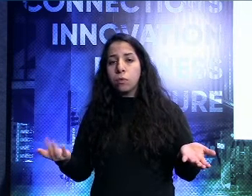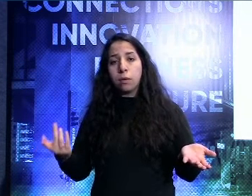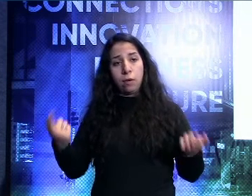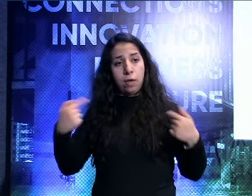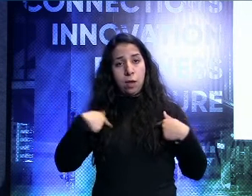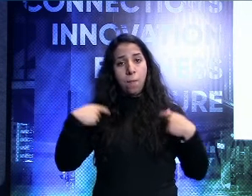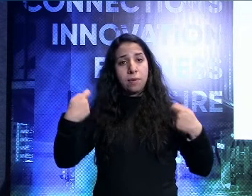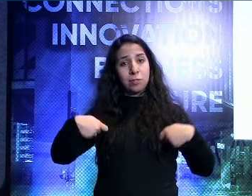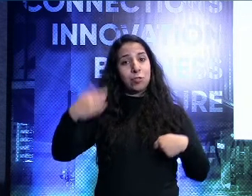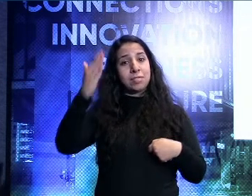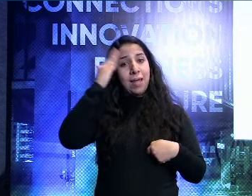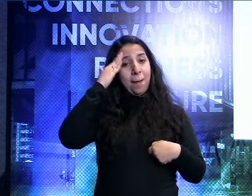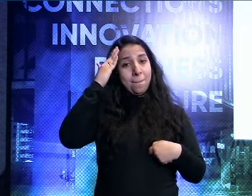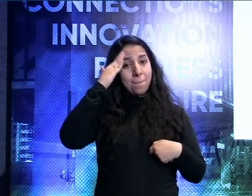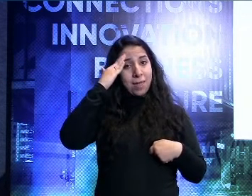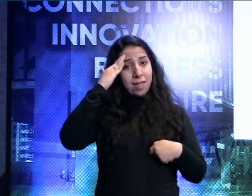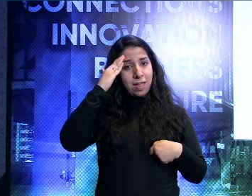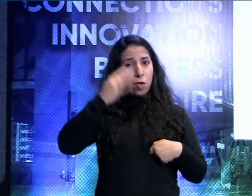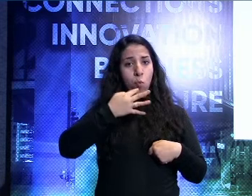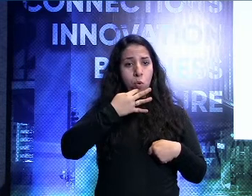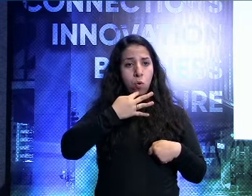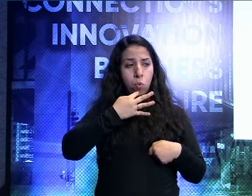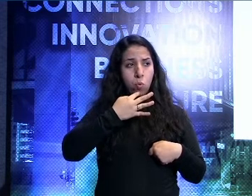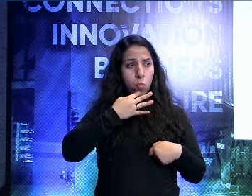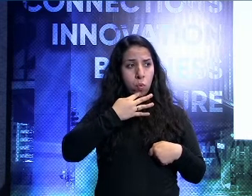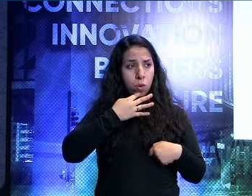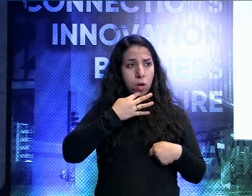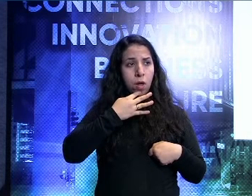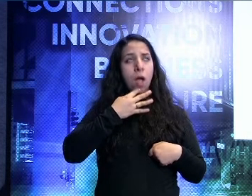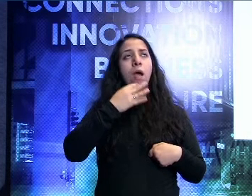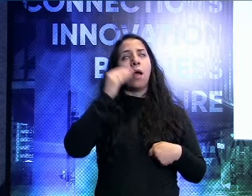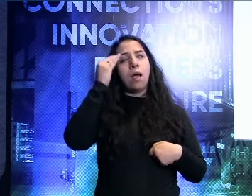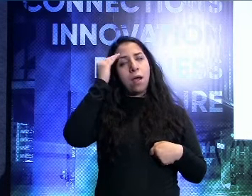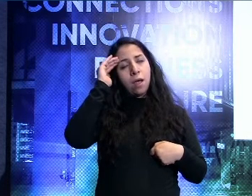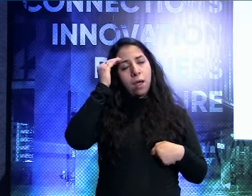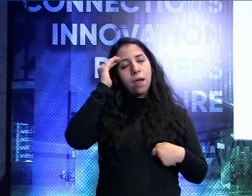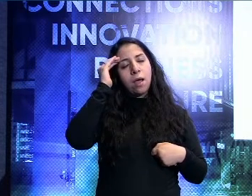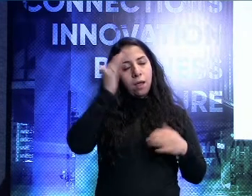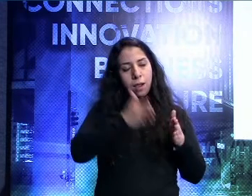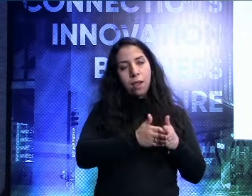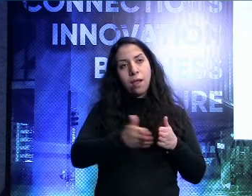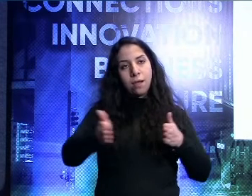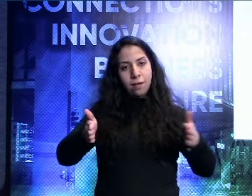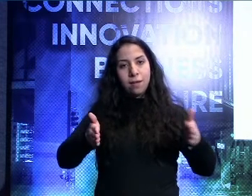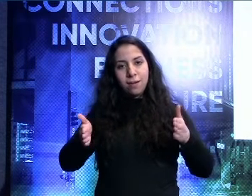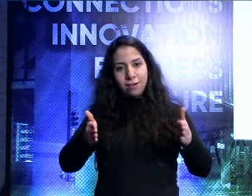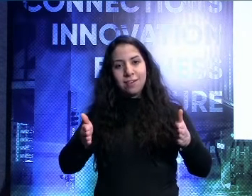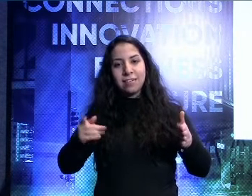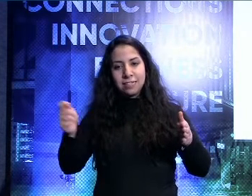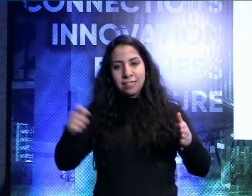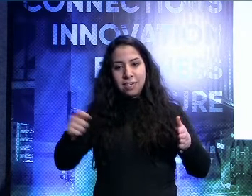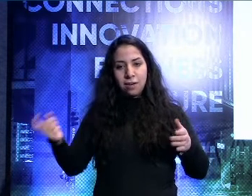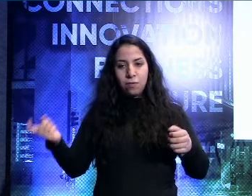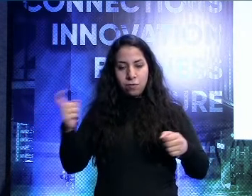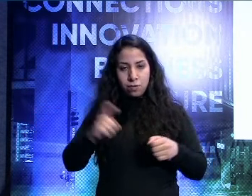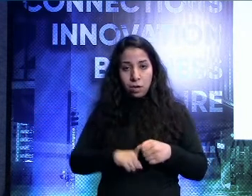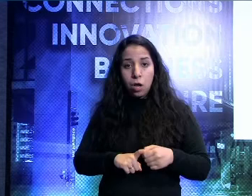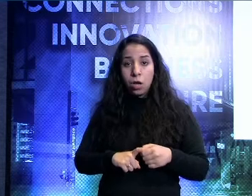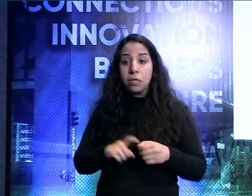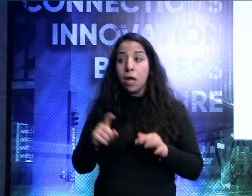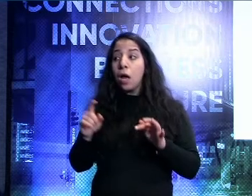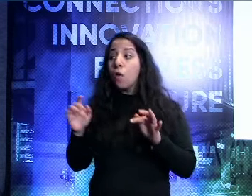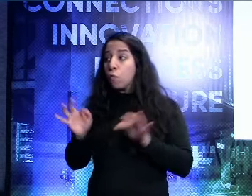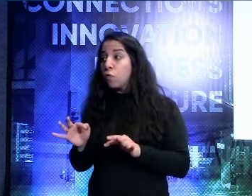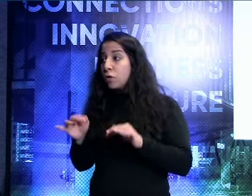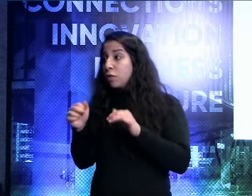entender a partir de um evento de Chaos Engineering. Para quê? Para a gente entender se o negócio está feliz. Se